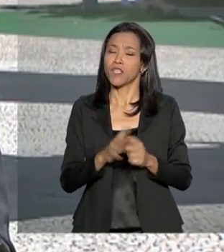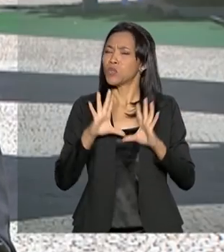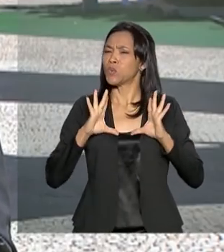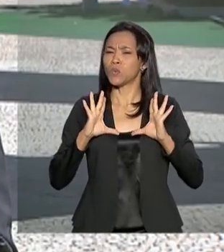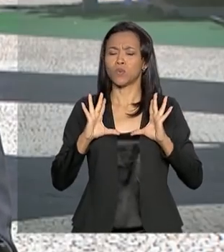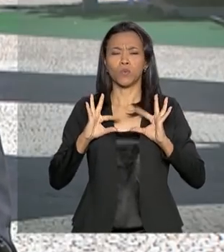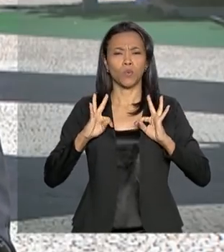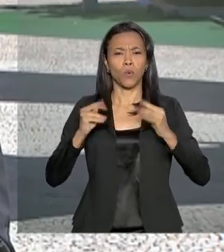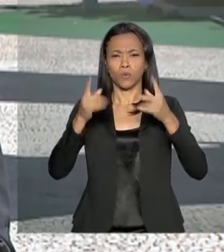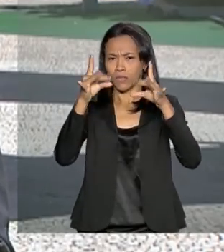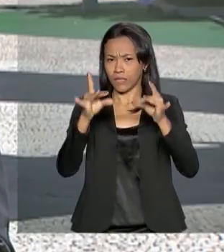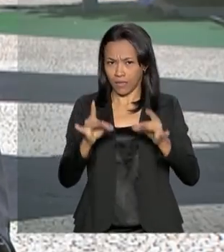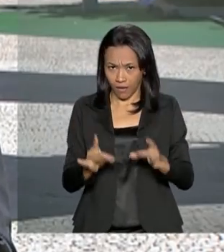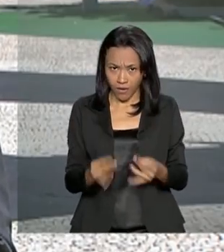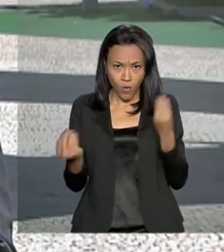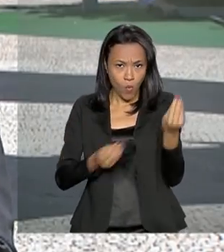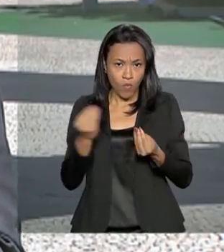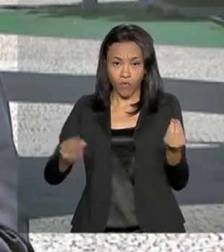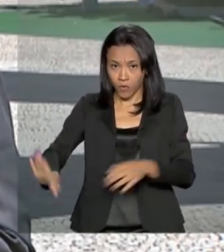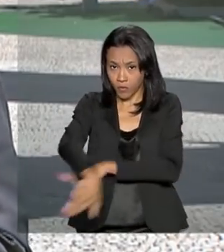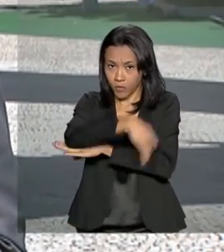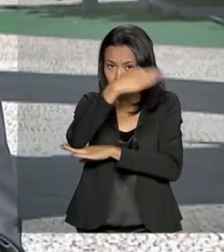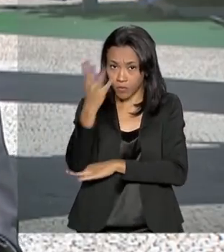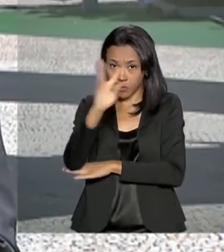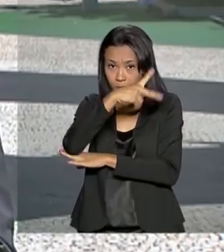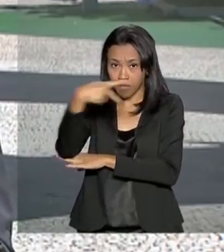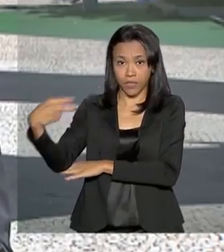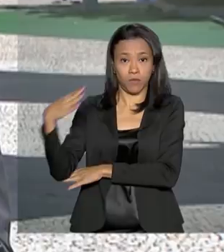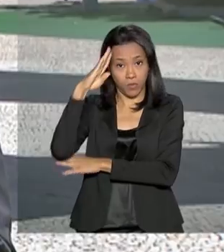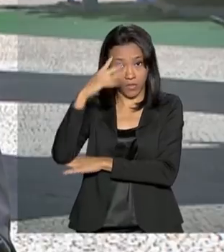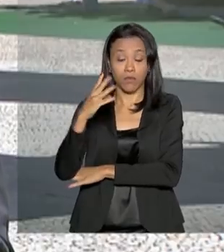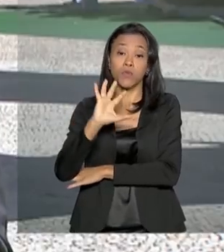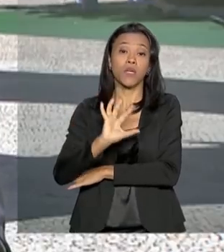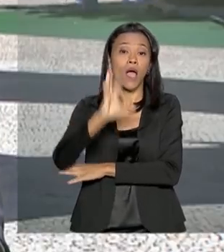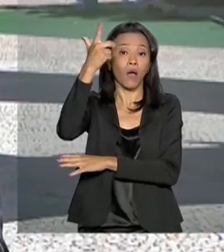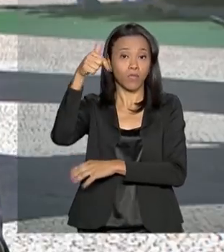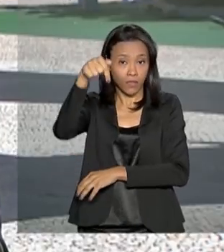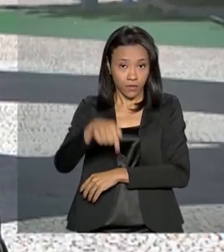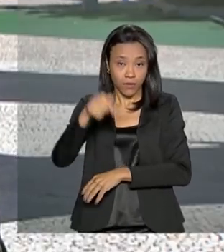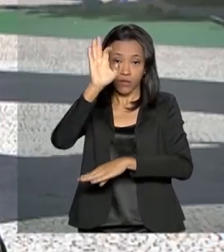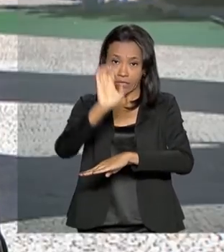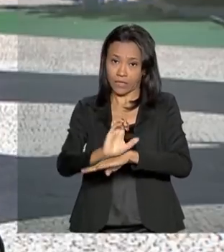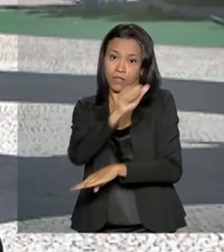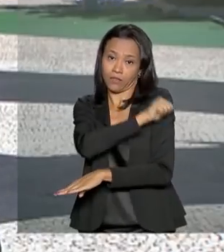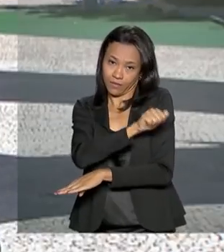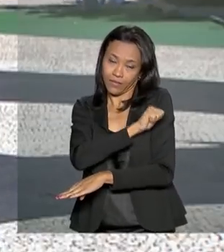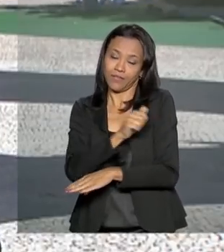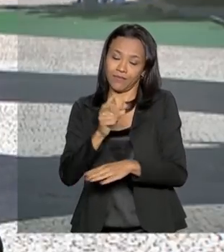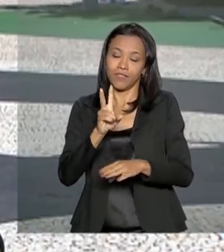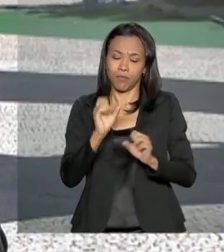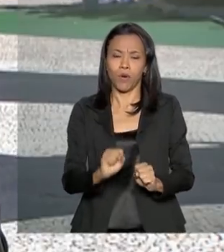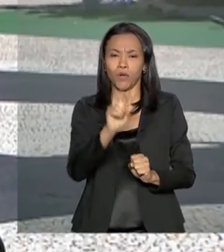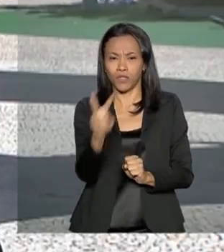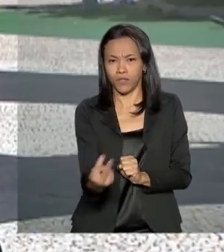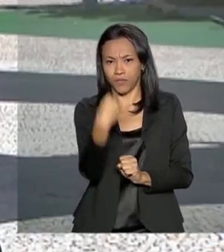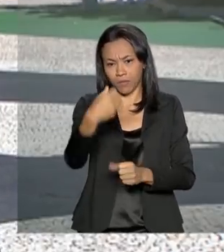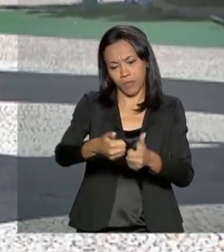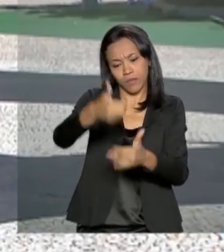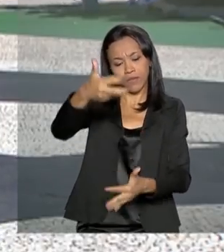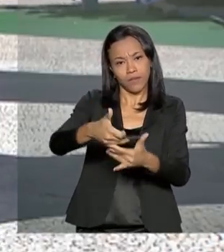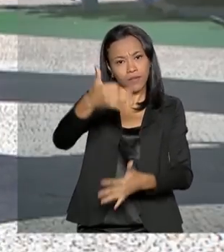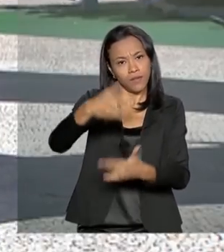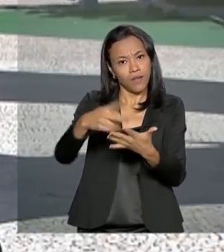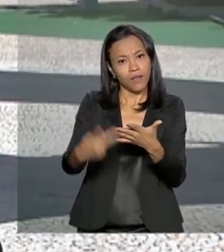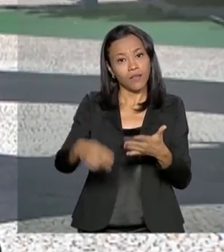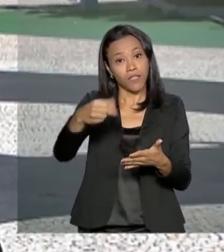completa do Dia do Presidente da República Jair bolsonaro do evento que aconteceu aqui na Fortaleza de São José você pelas redes sociais